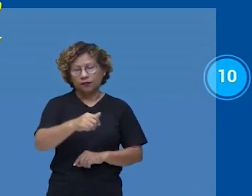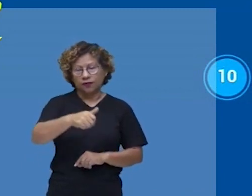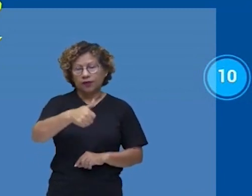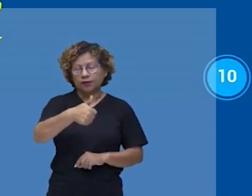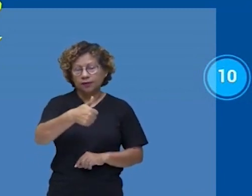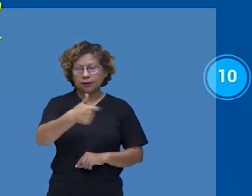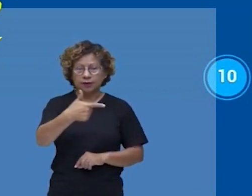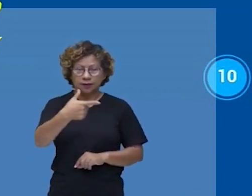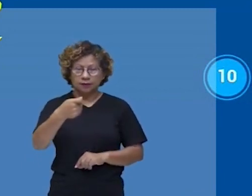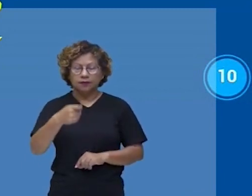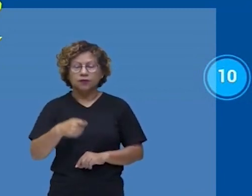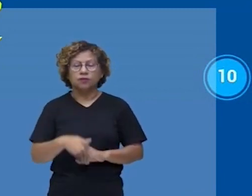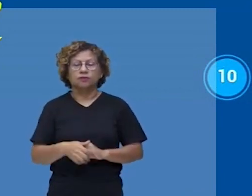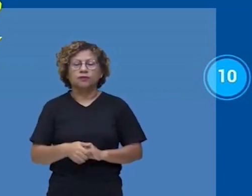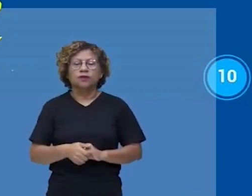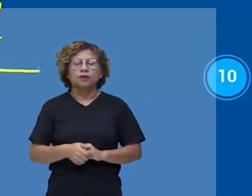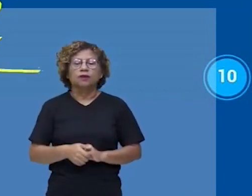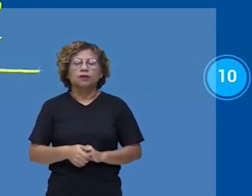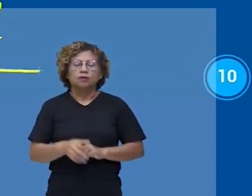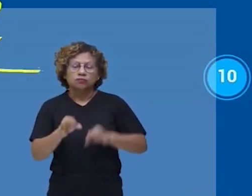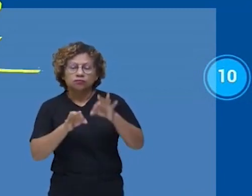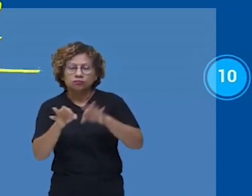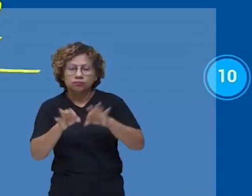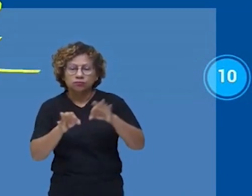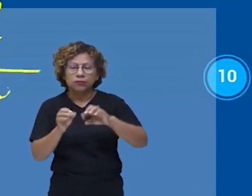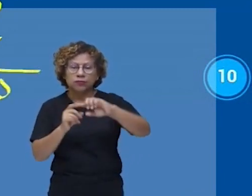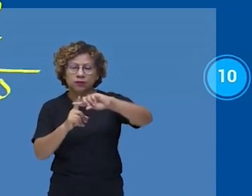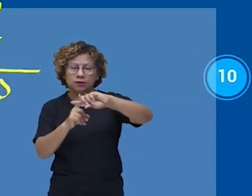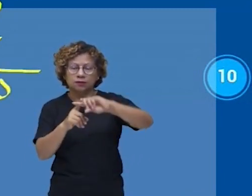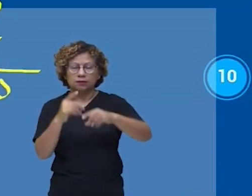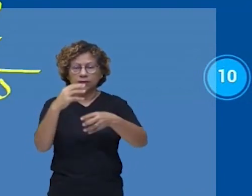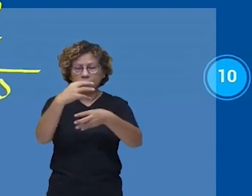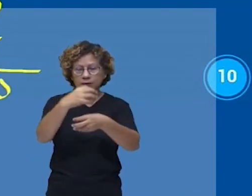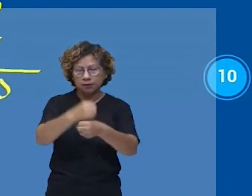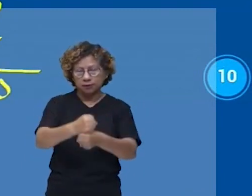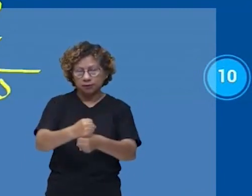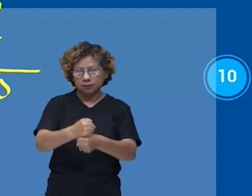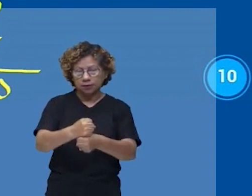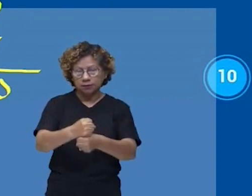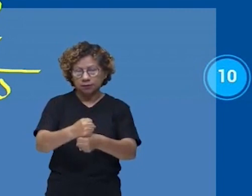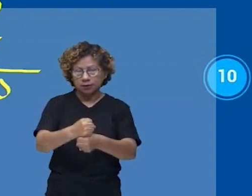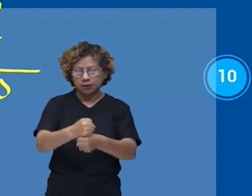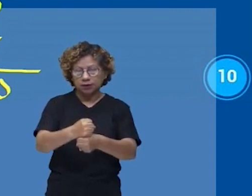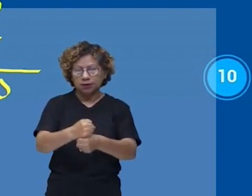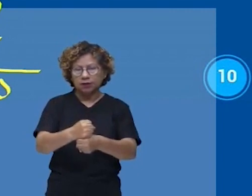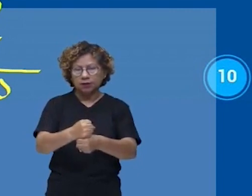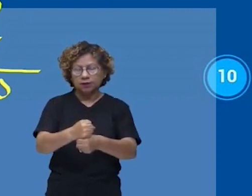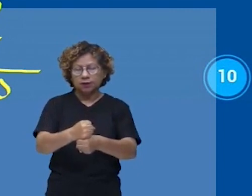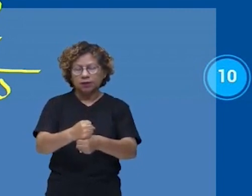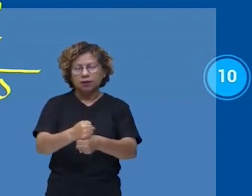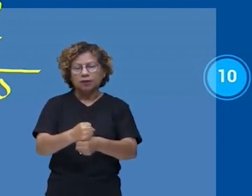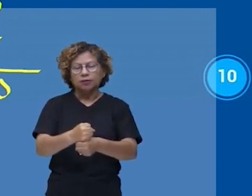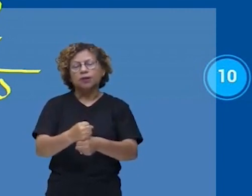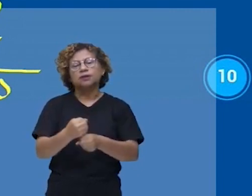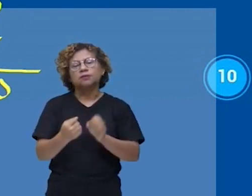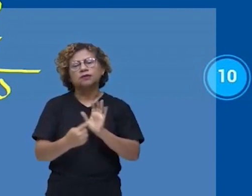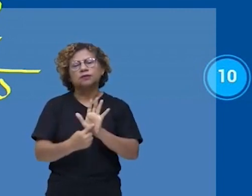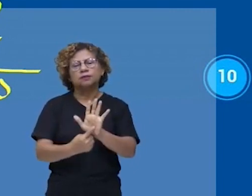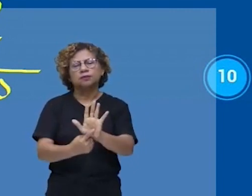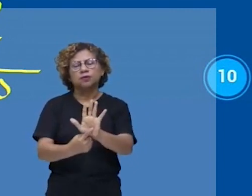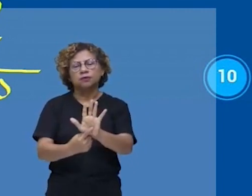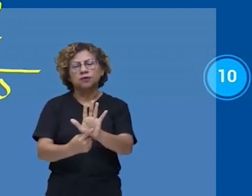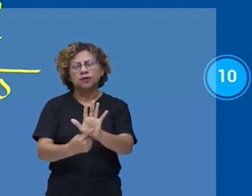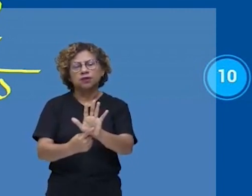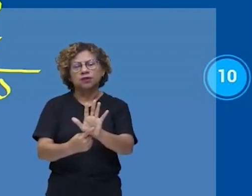vai dar quanto? 120, né? É uma maneira de a gente mostrar para vocês que na matemática não tem limites, né? Os